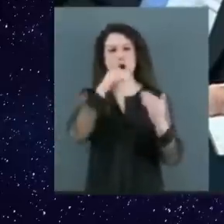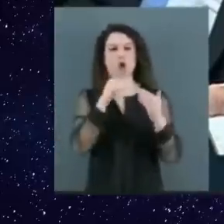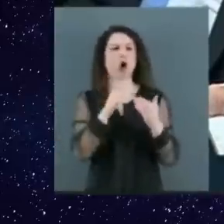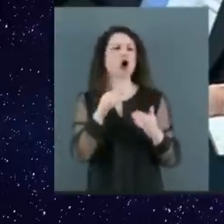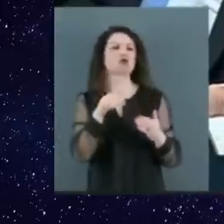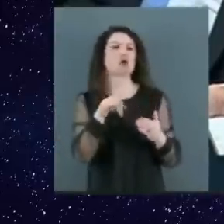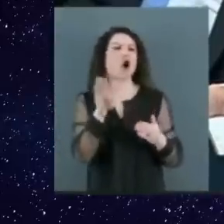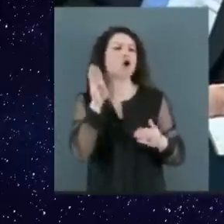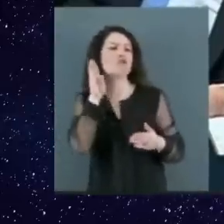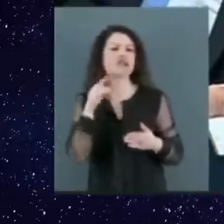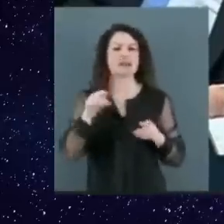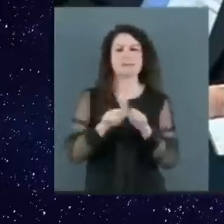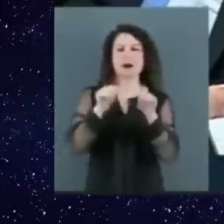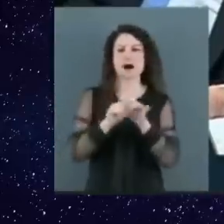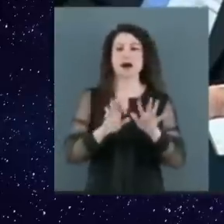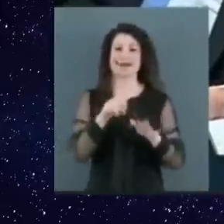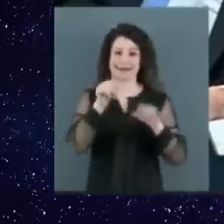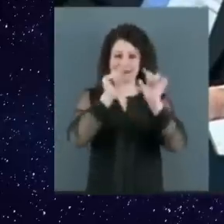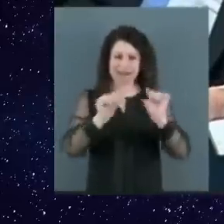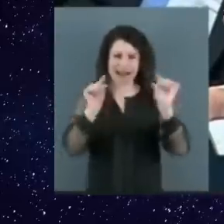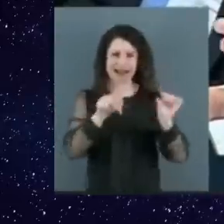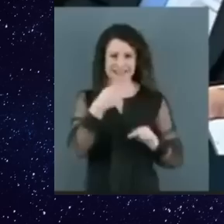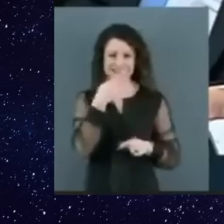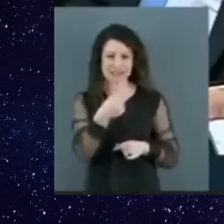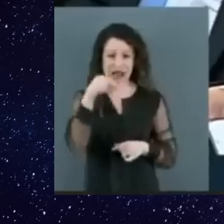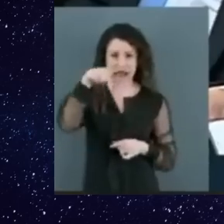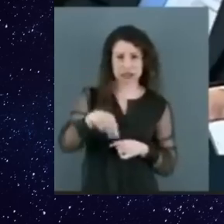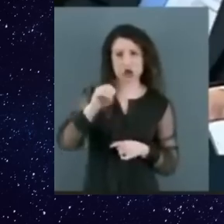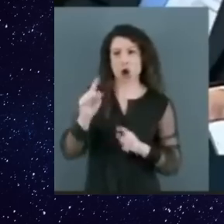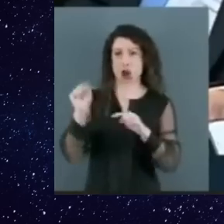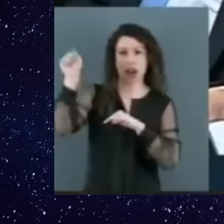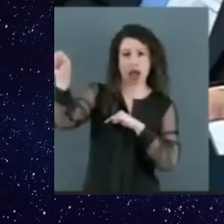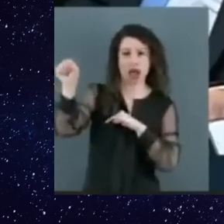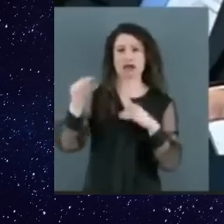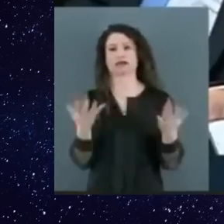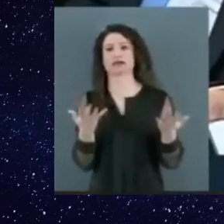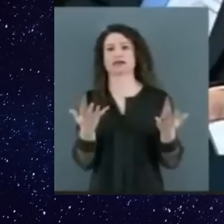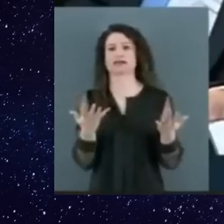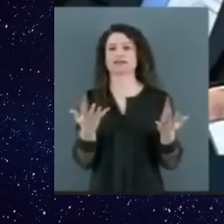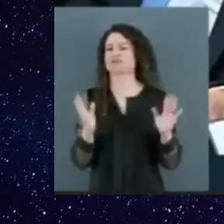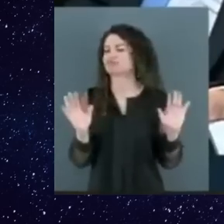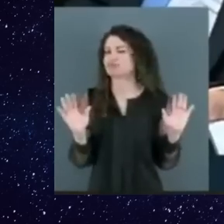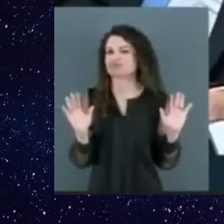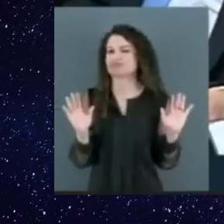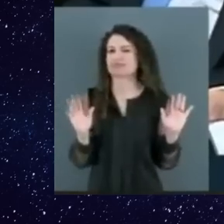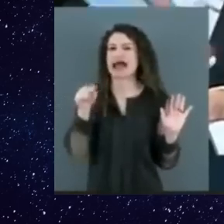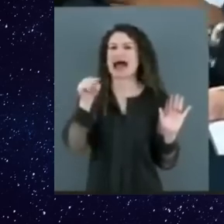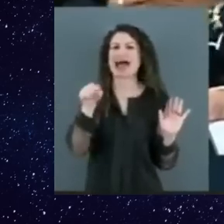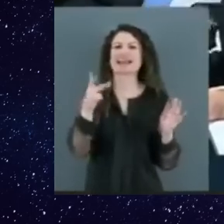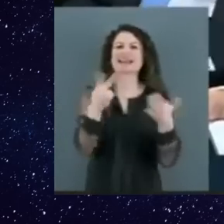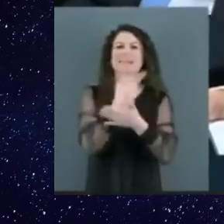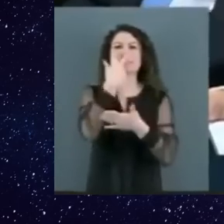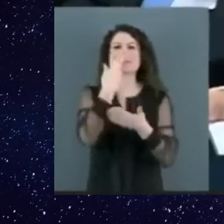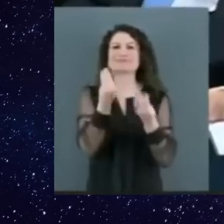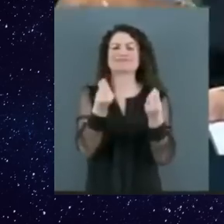que quando se utiliza esse tipo de frase, seja aqui ou seja lá, acaba cerceando o debate, ministro. Senador Essa Sérgio Moro, é a